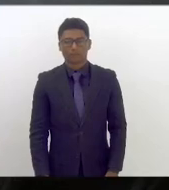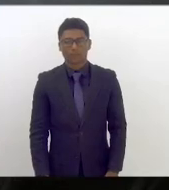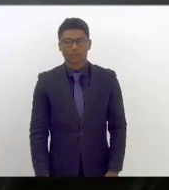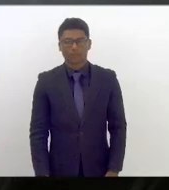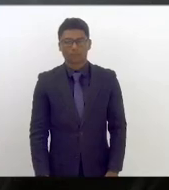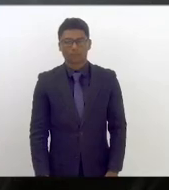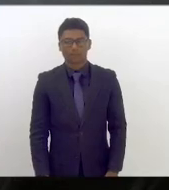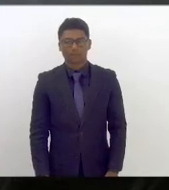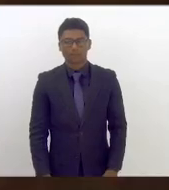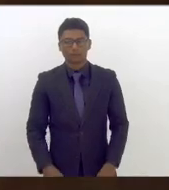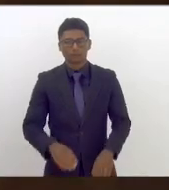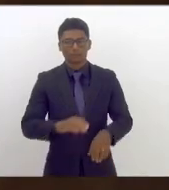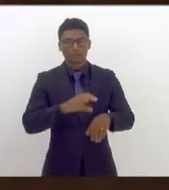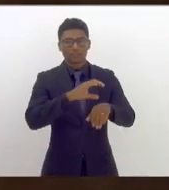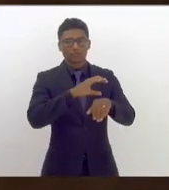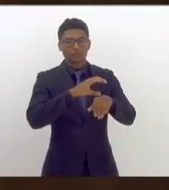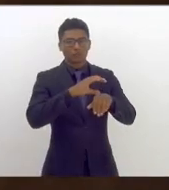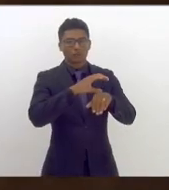Pela